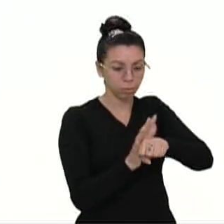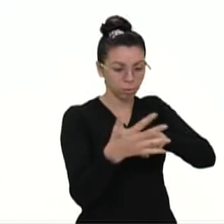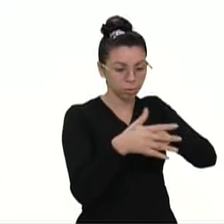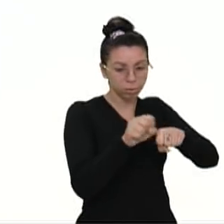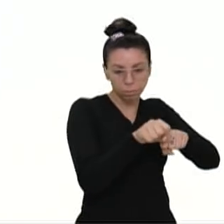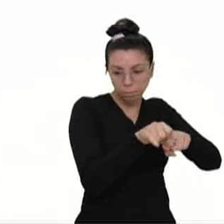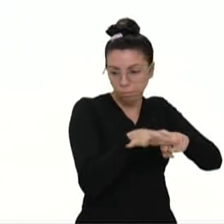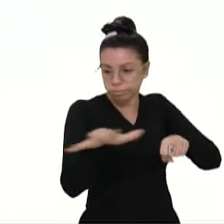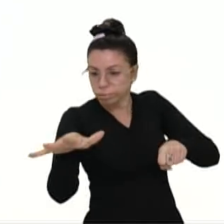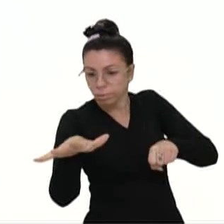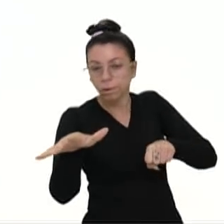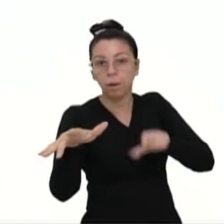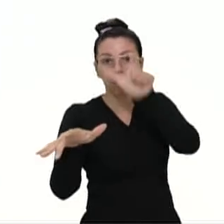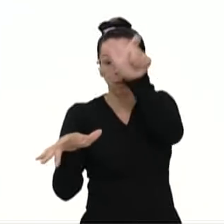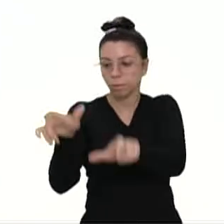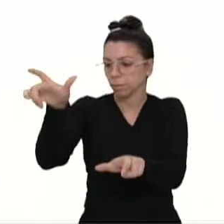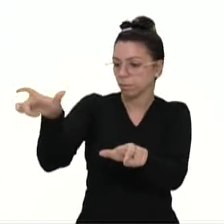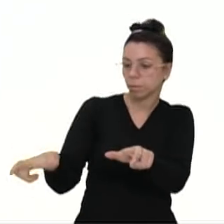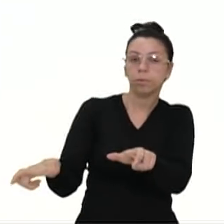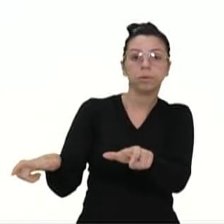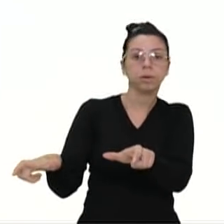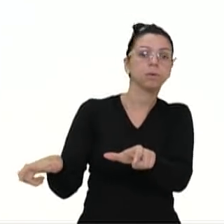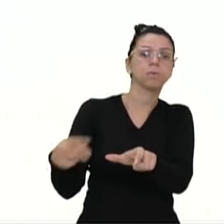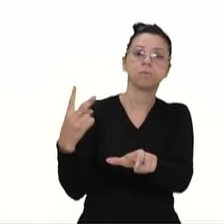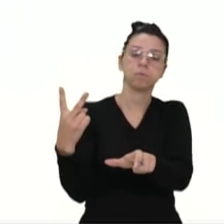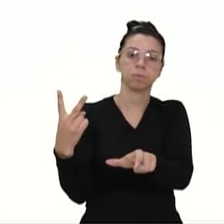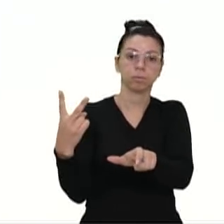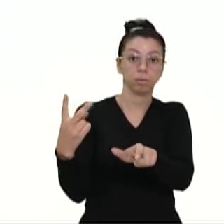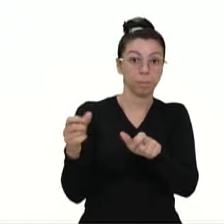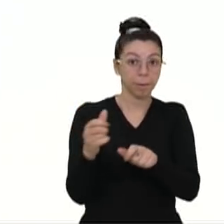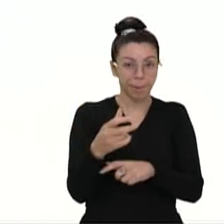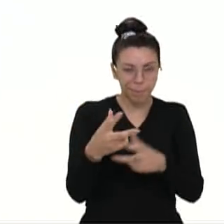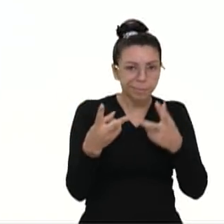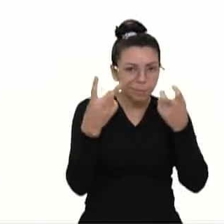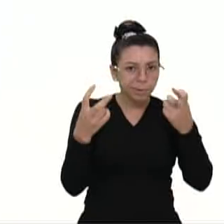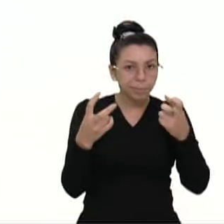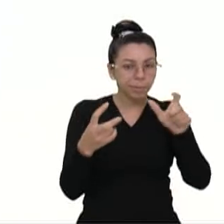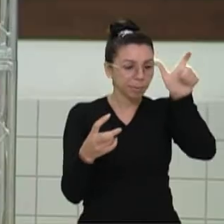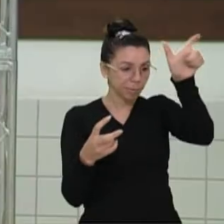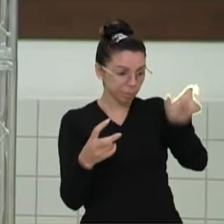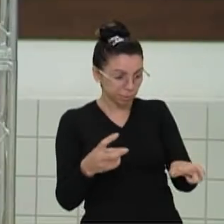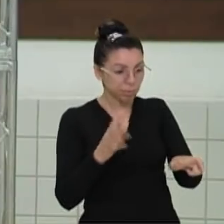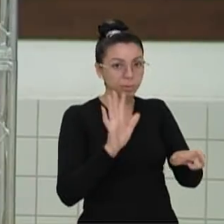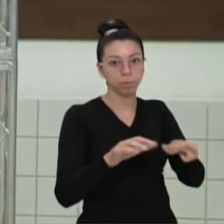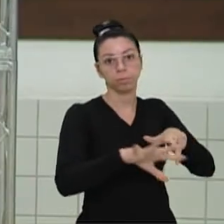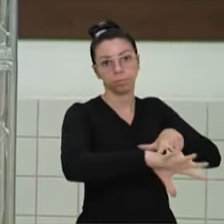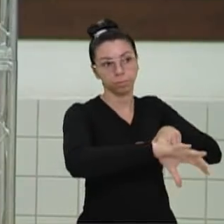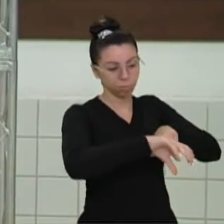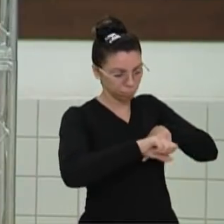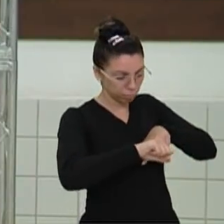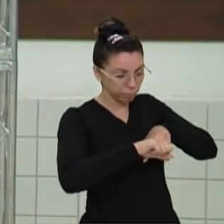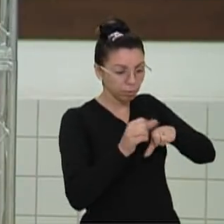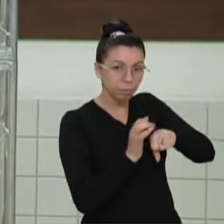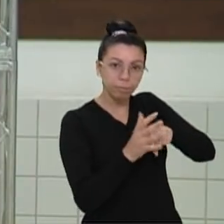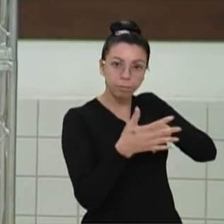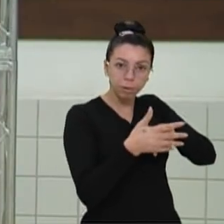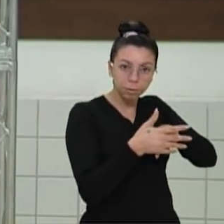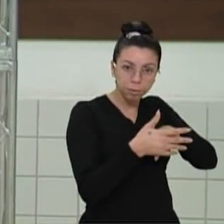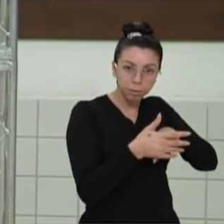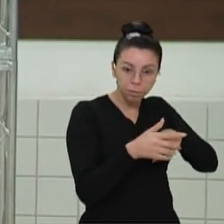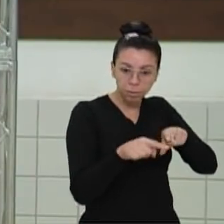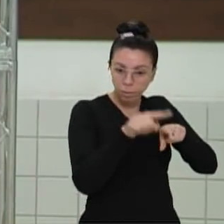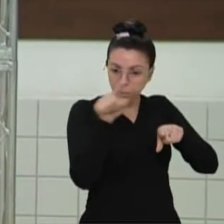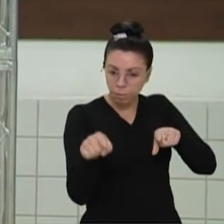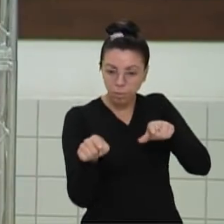média. Olha só como o crescimento é exponencial. Uma pessoa infectada passa o vírus para 2. Cada